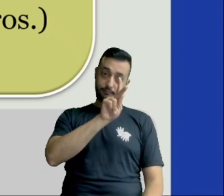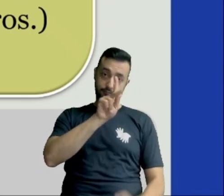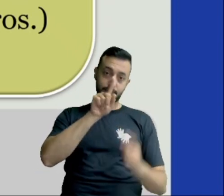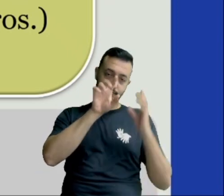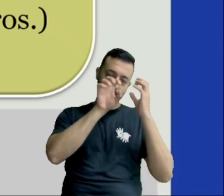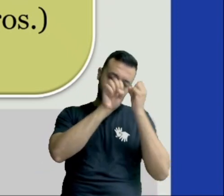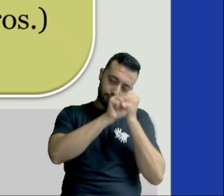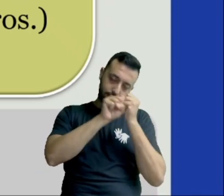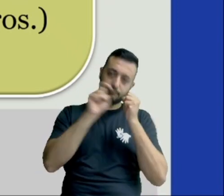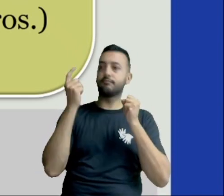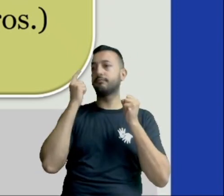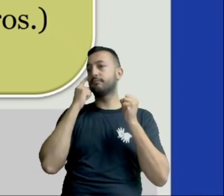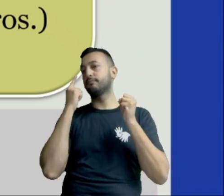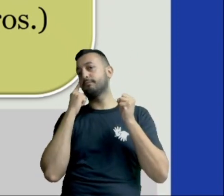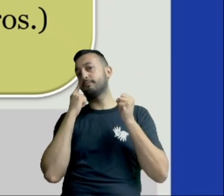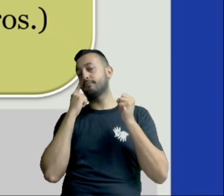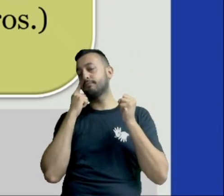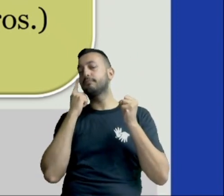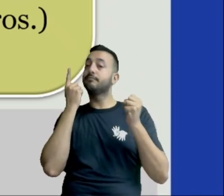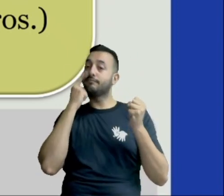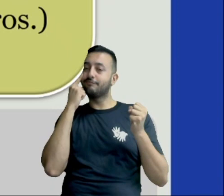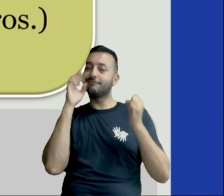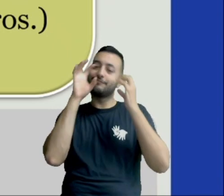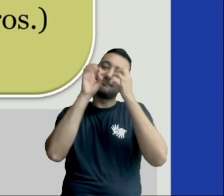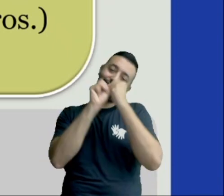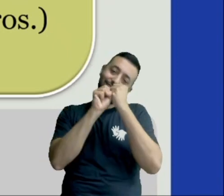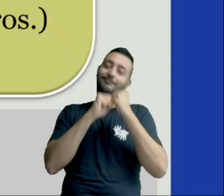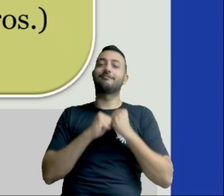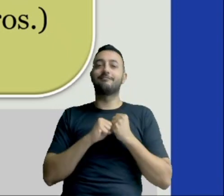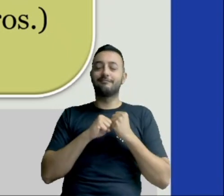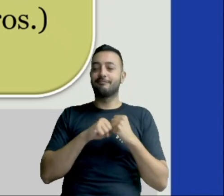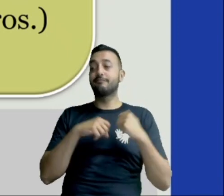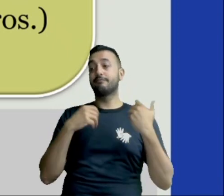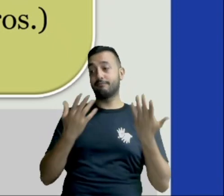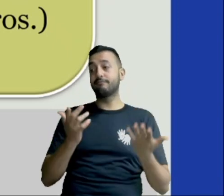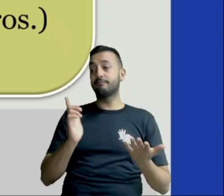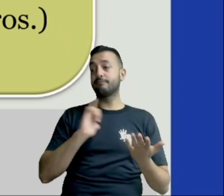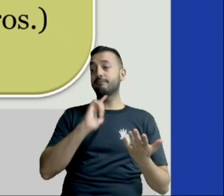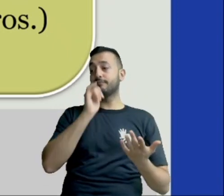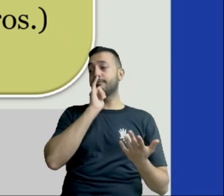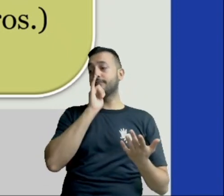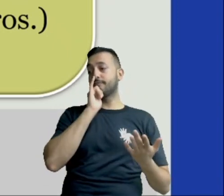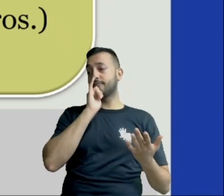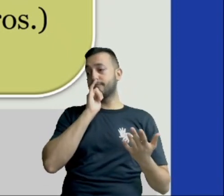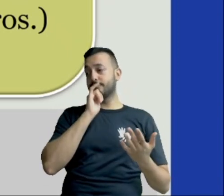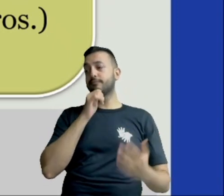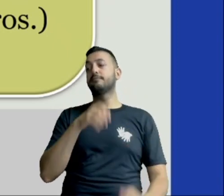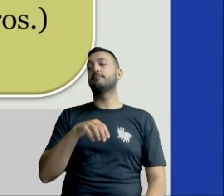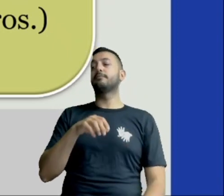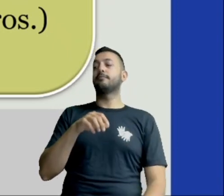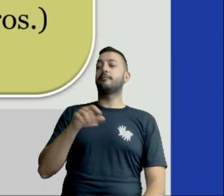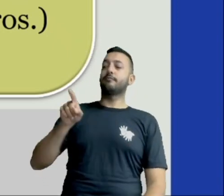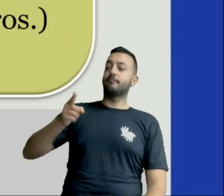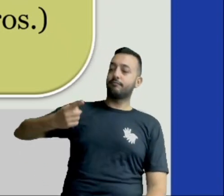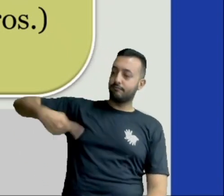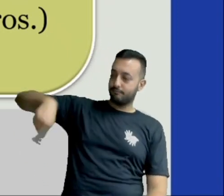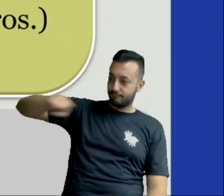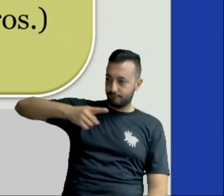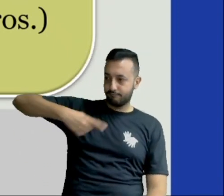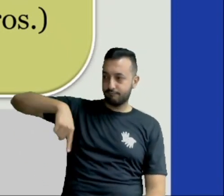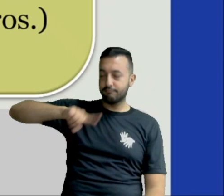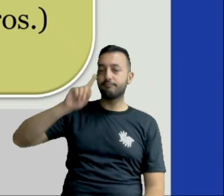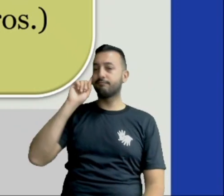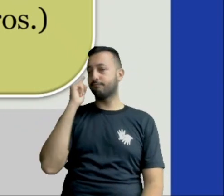que é olhos, se torna olhos escuros. Então nós temos como exemplo, we have dark